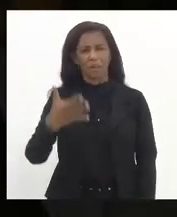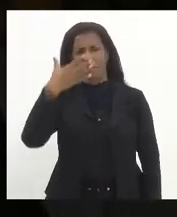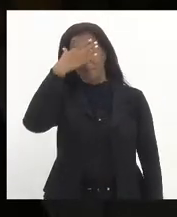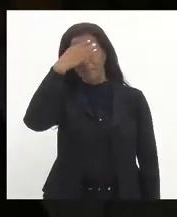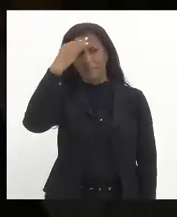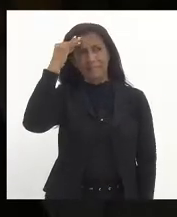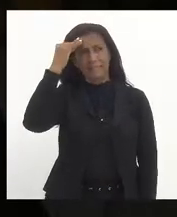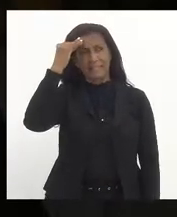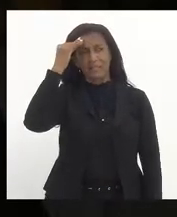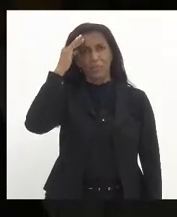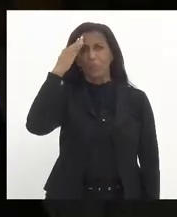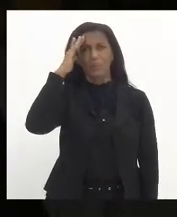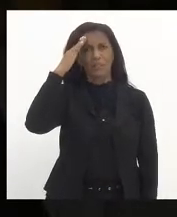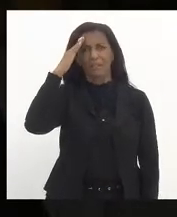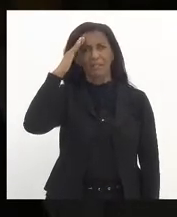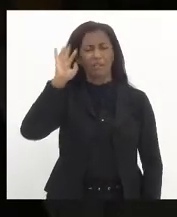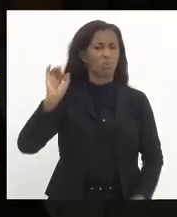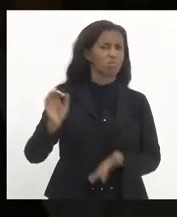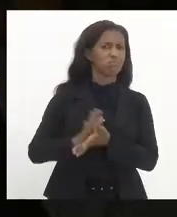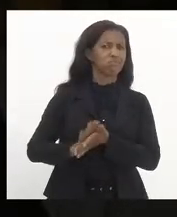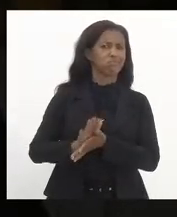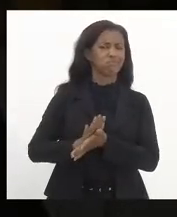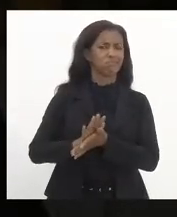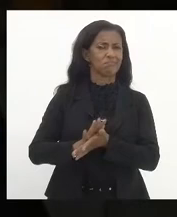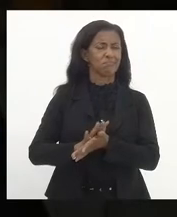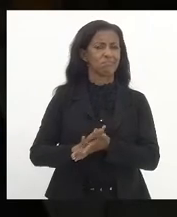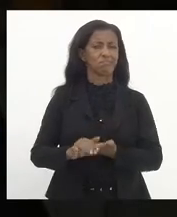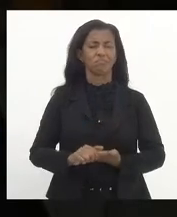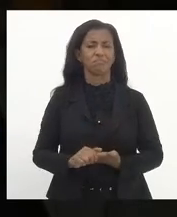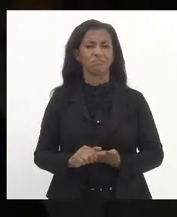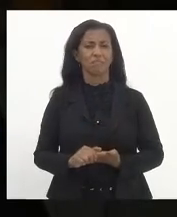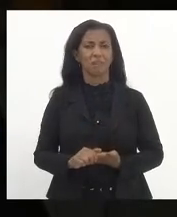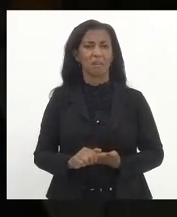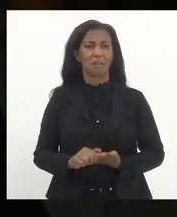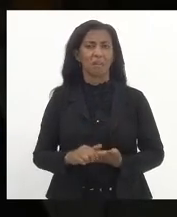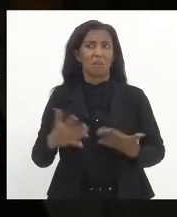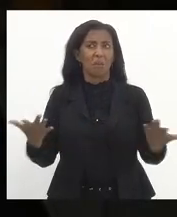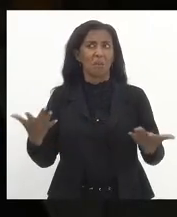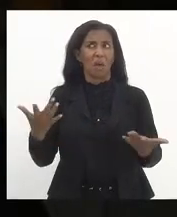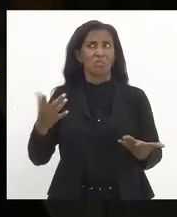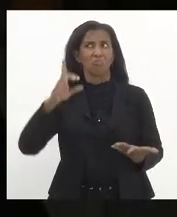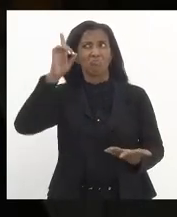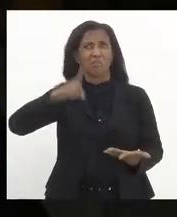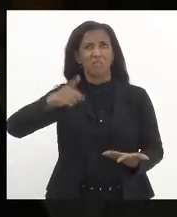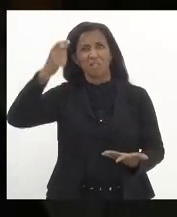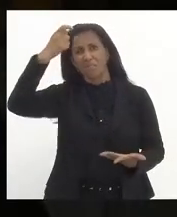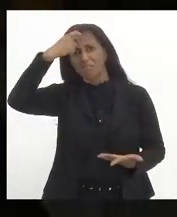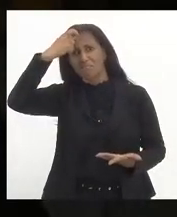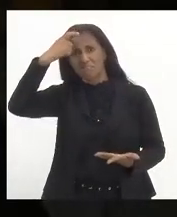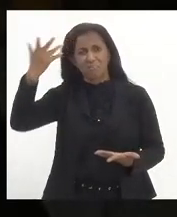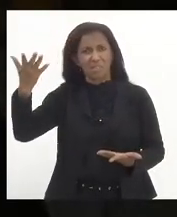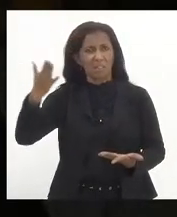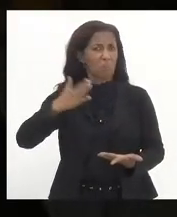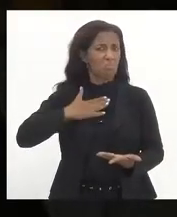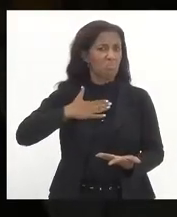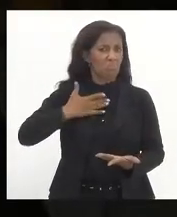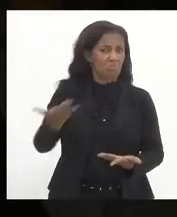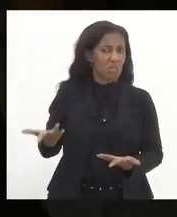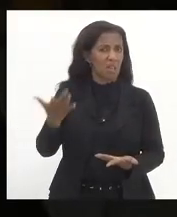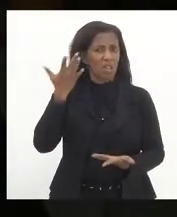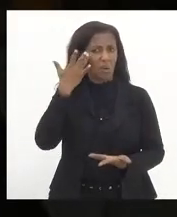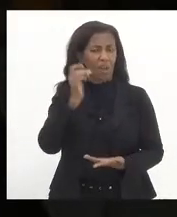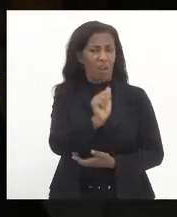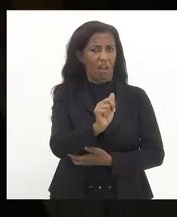minha compreensão, provavelmente por alguma deficiência cognitiva, mas que a Agência Reguladora